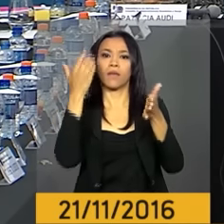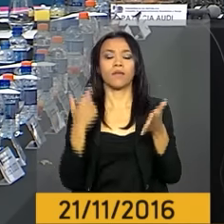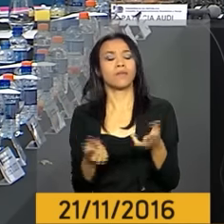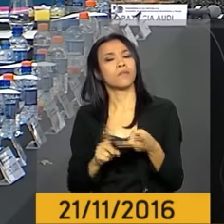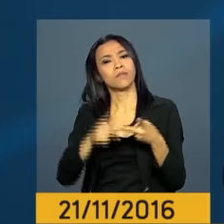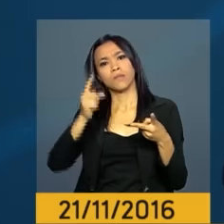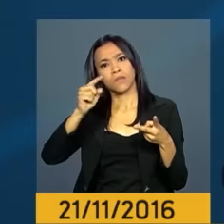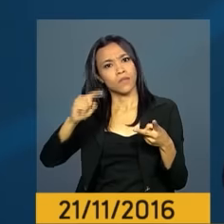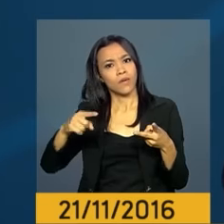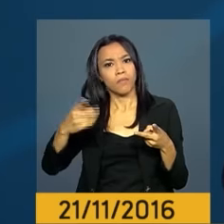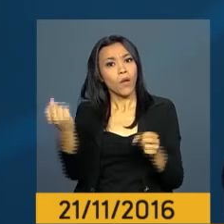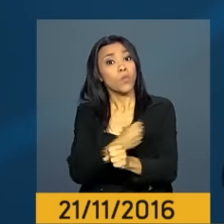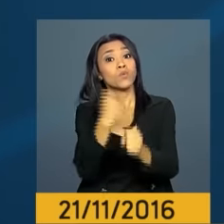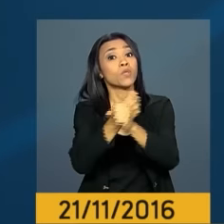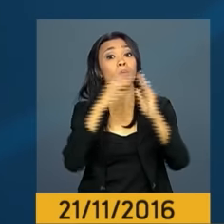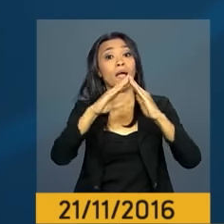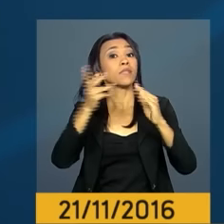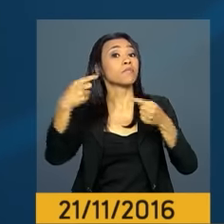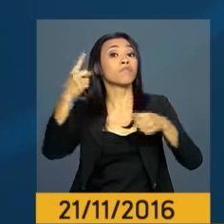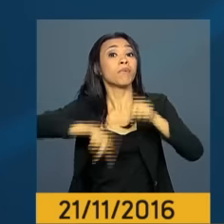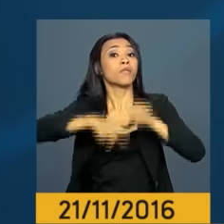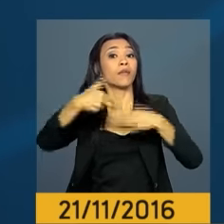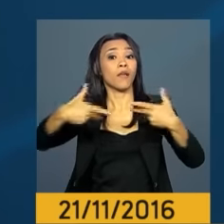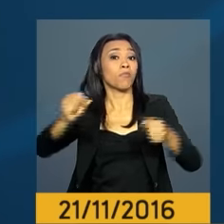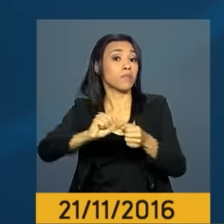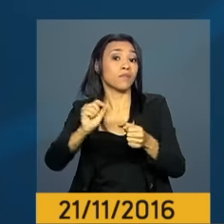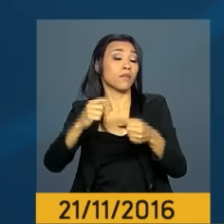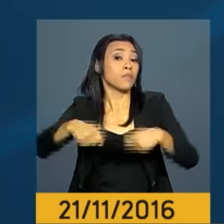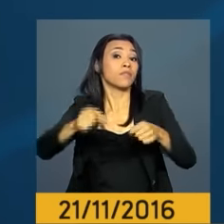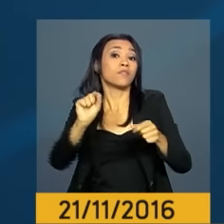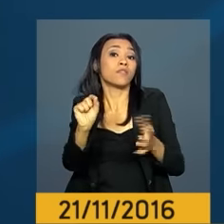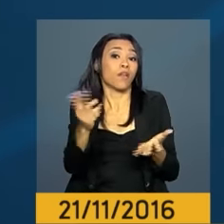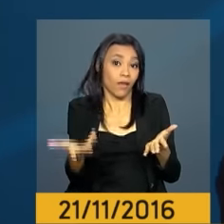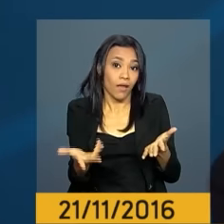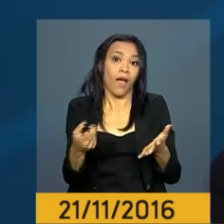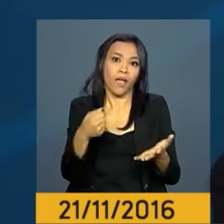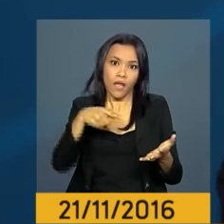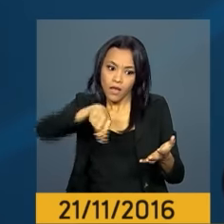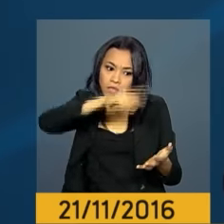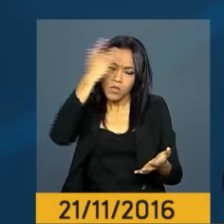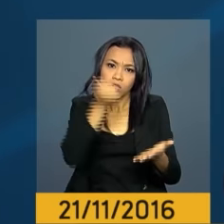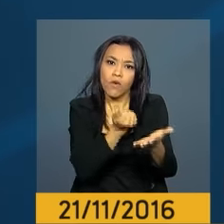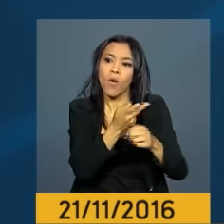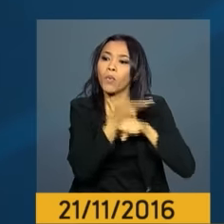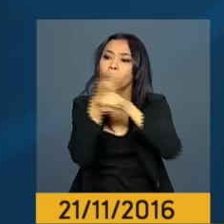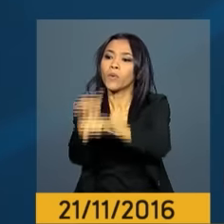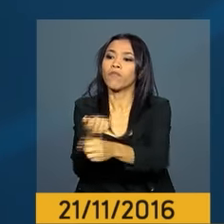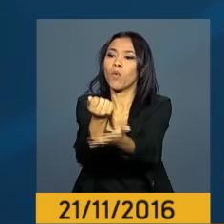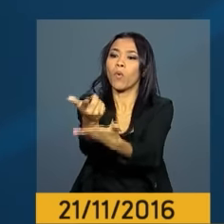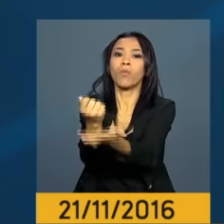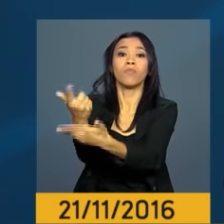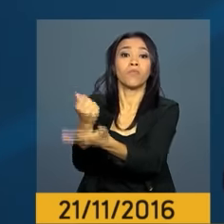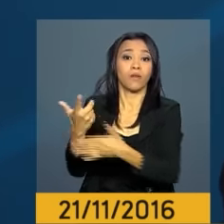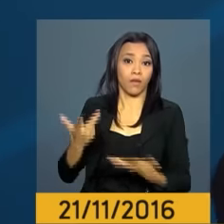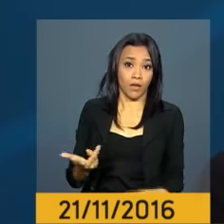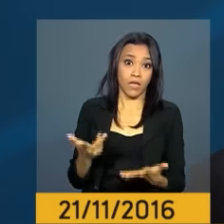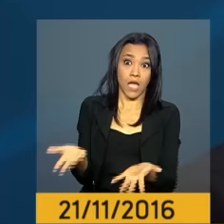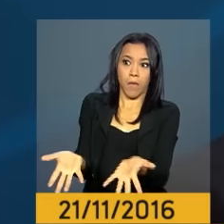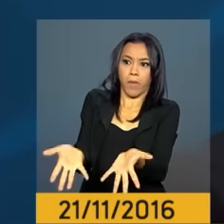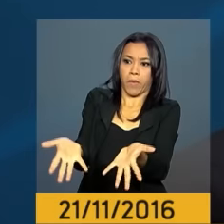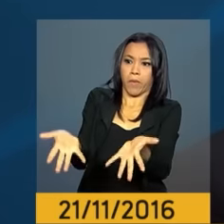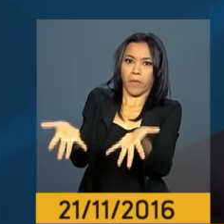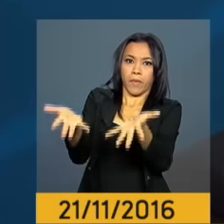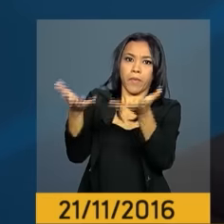para uma casa. E também, já agora com vistas a incentivar a construção civil, nós aumentamos